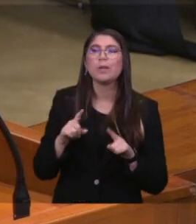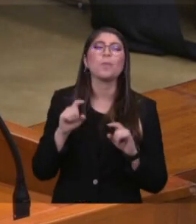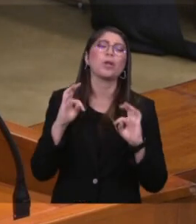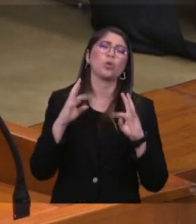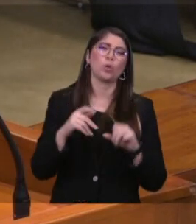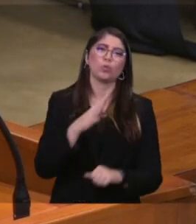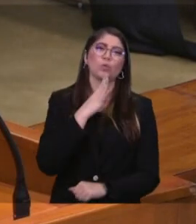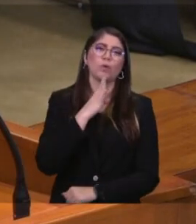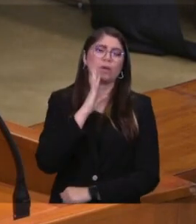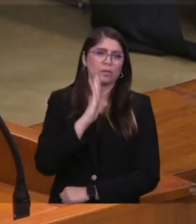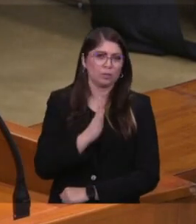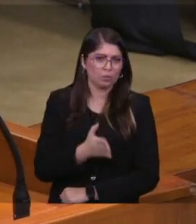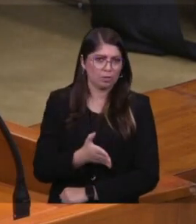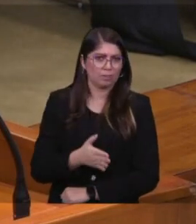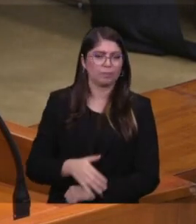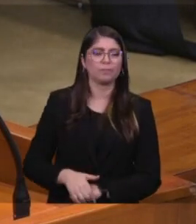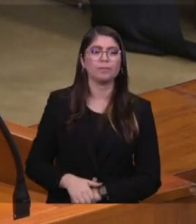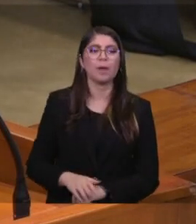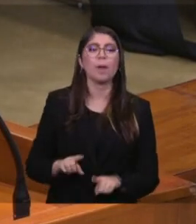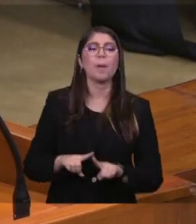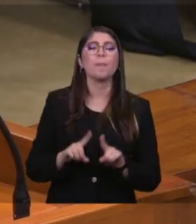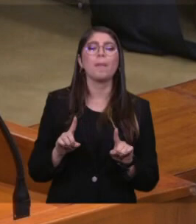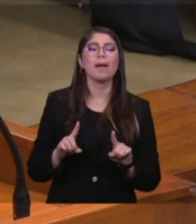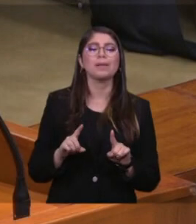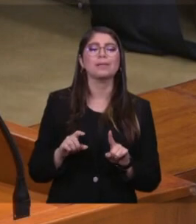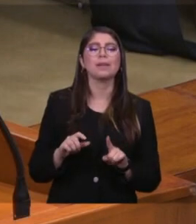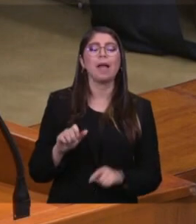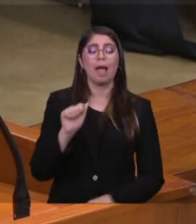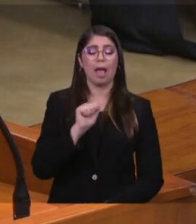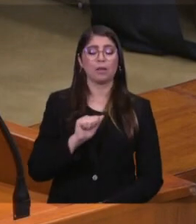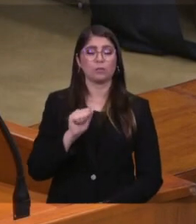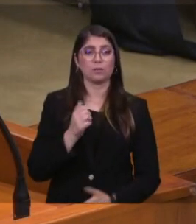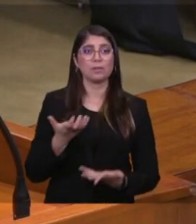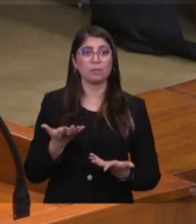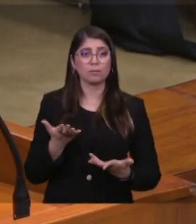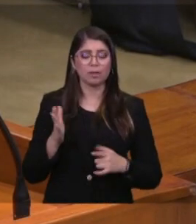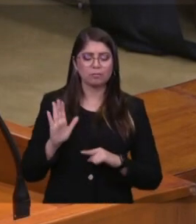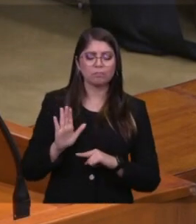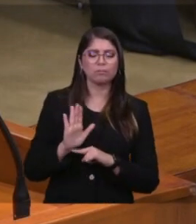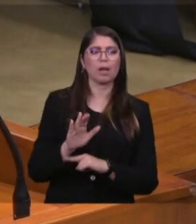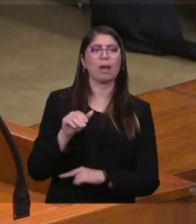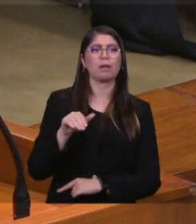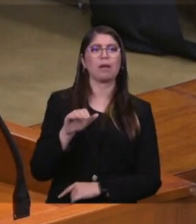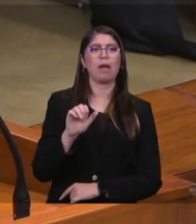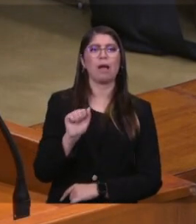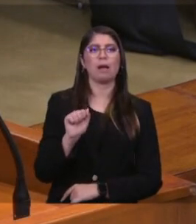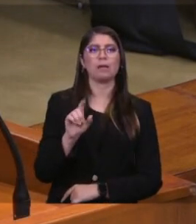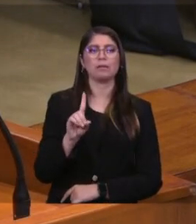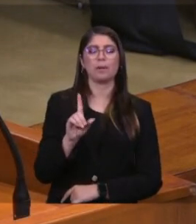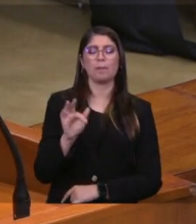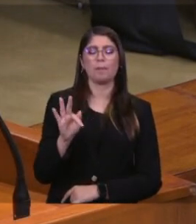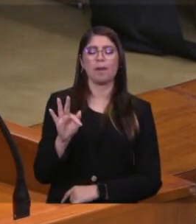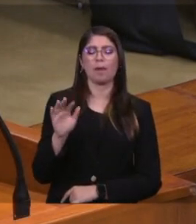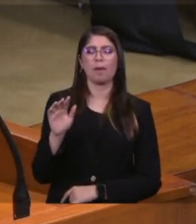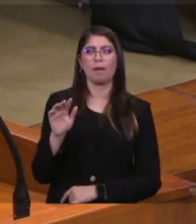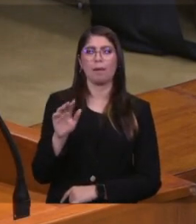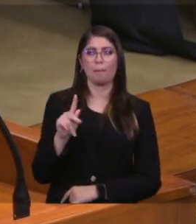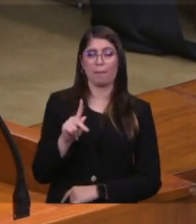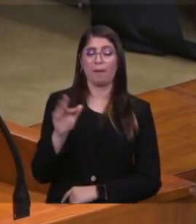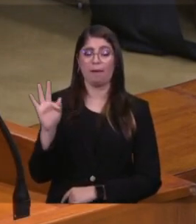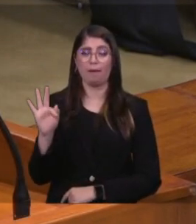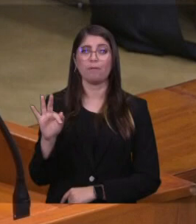conhecemos. Então, a contribuição que a associação gostaria de dar nesta DPF é para que no Plano Nacional